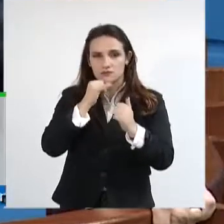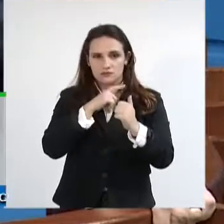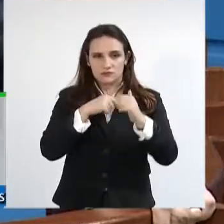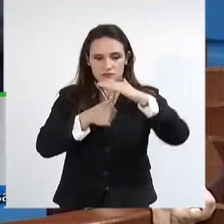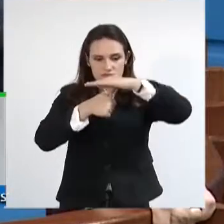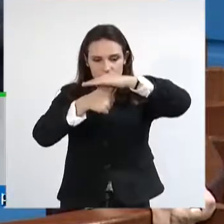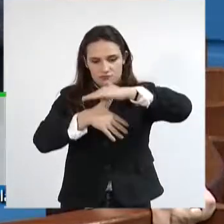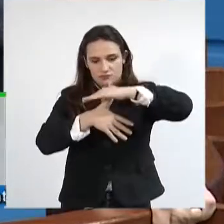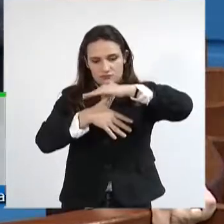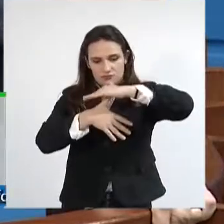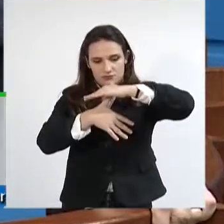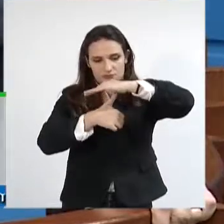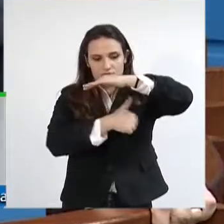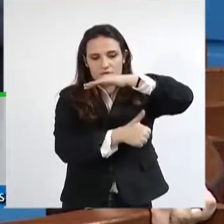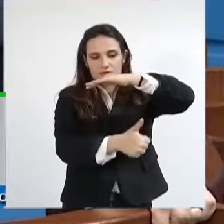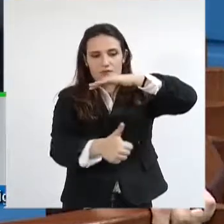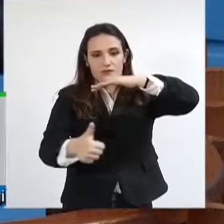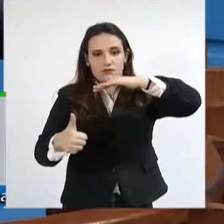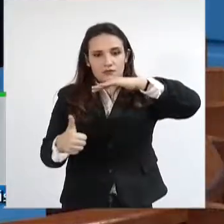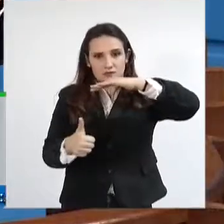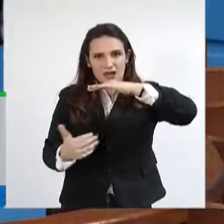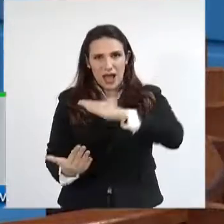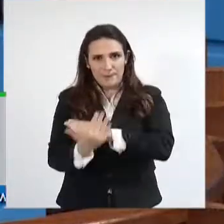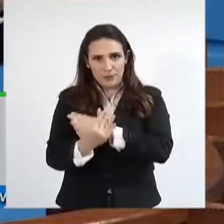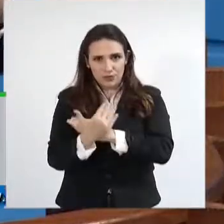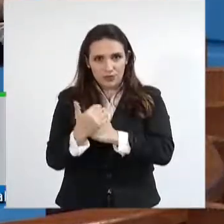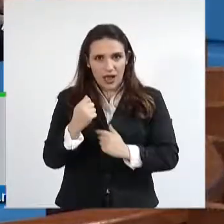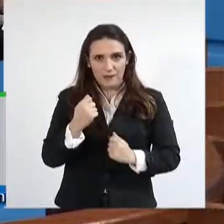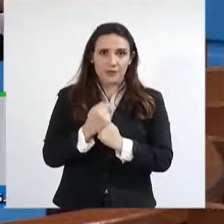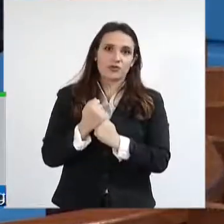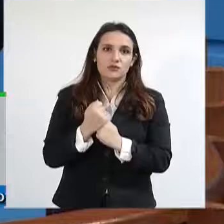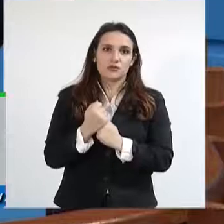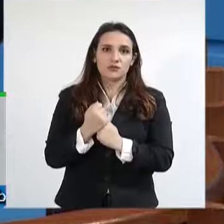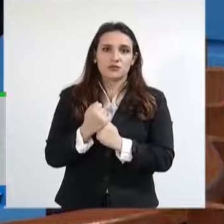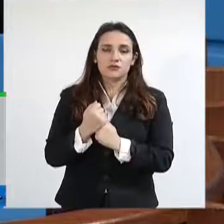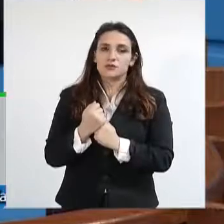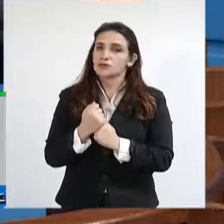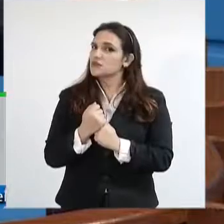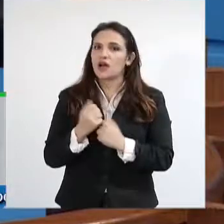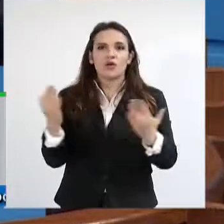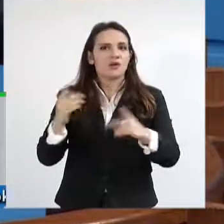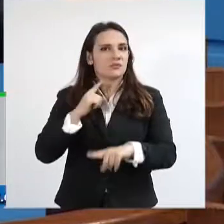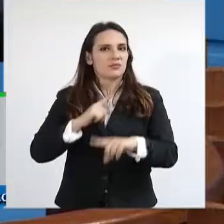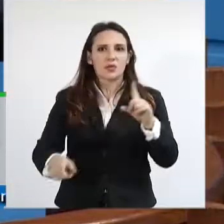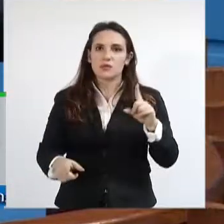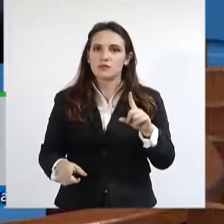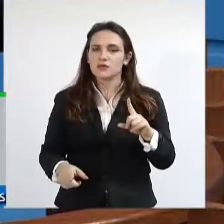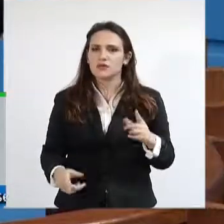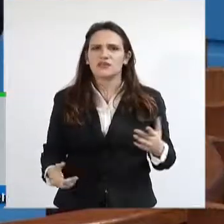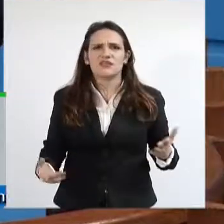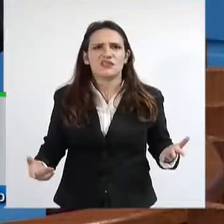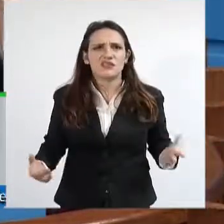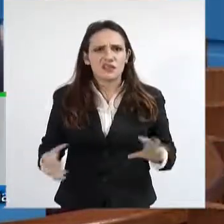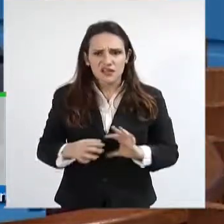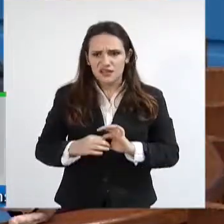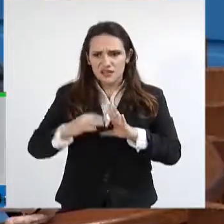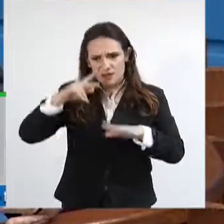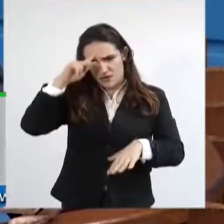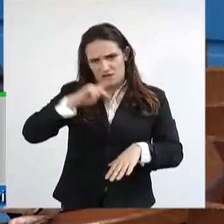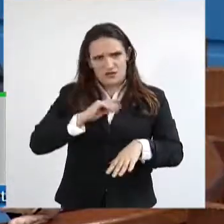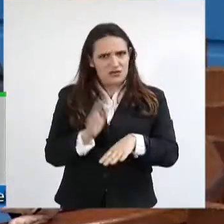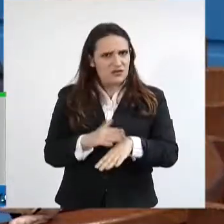Olha só. A autonomia universitária foi para a lata do lixo.